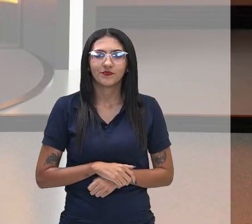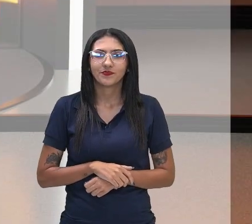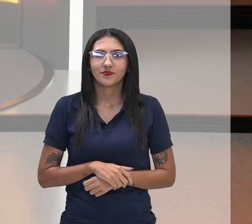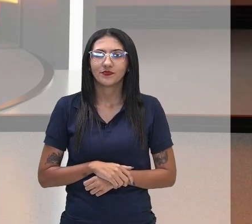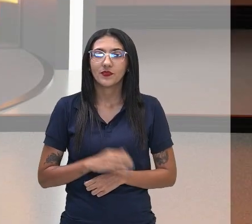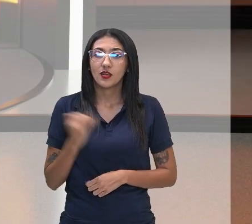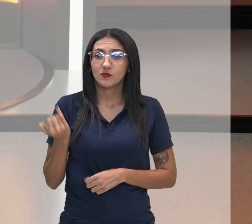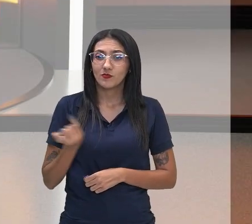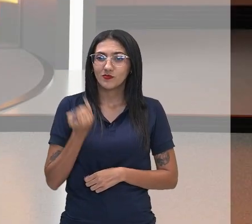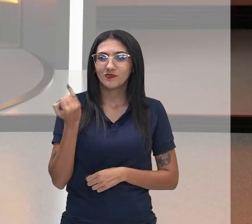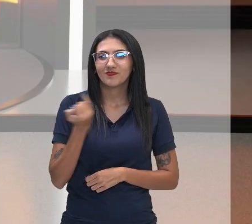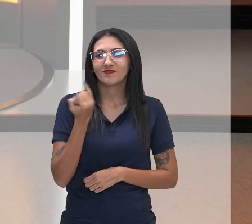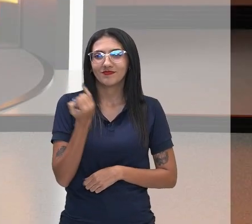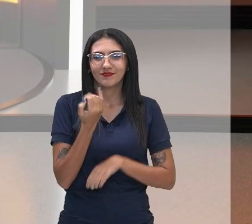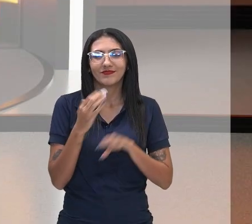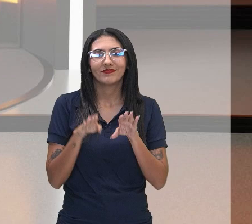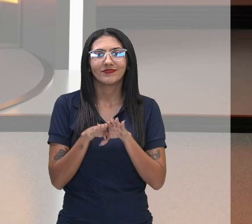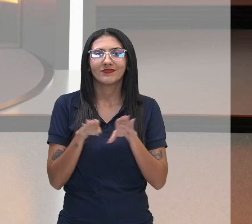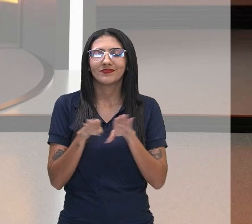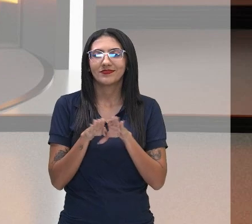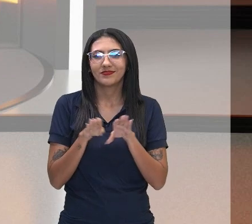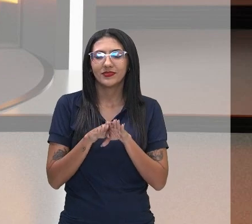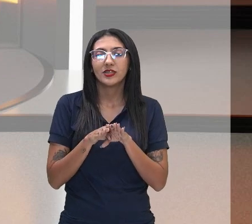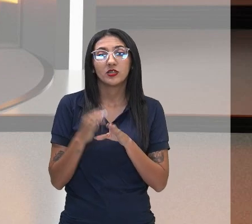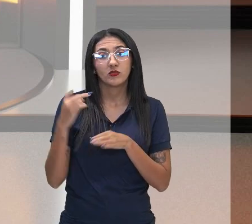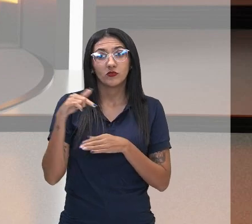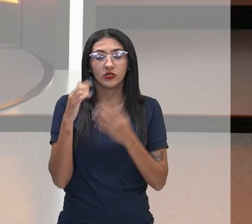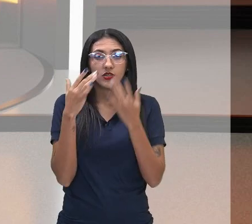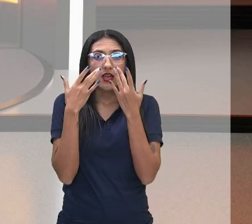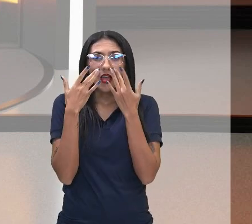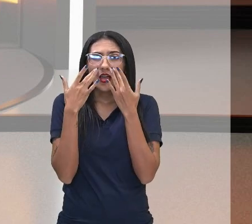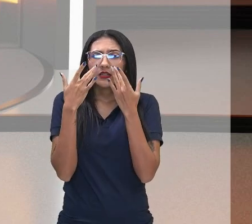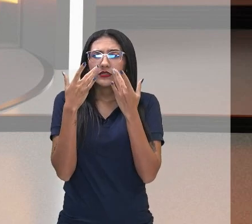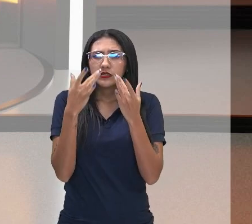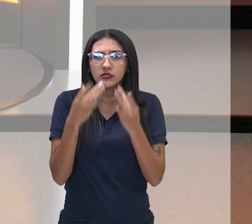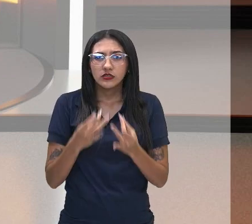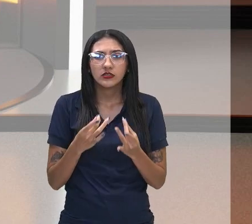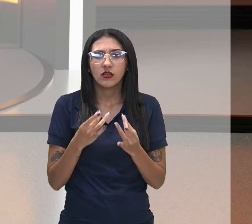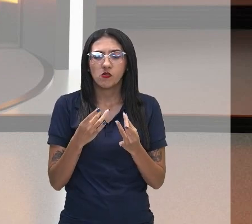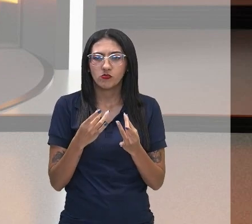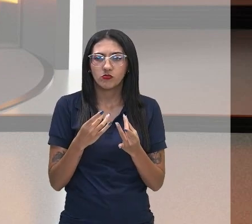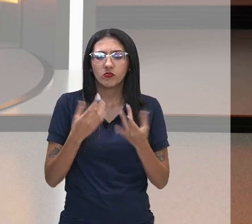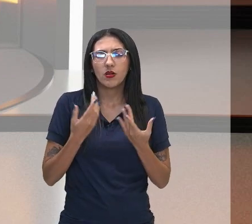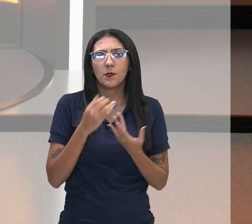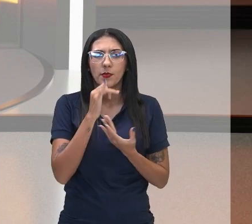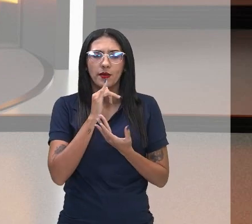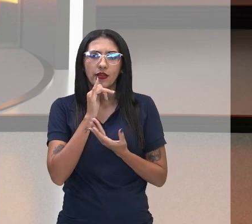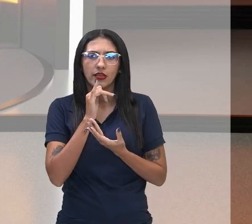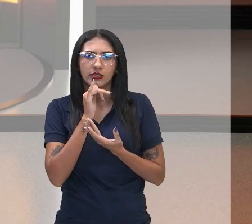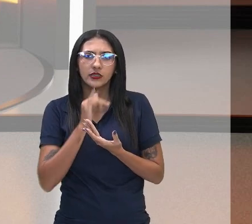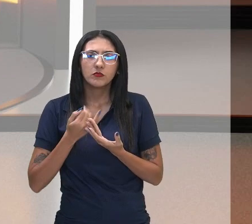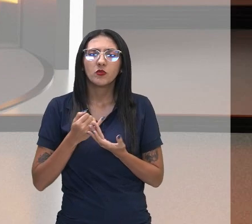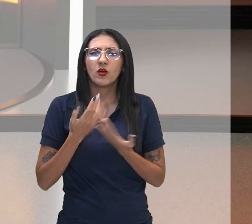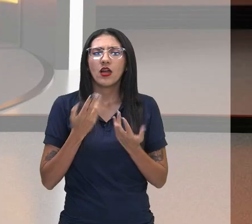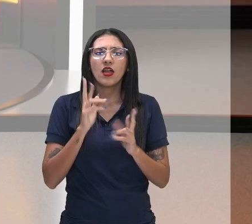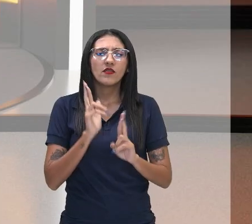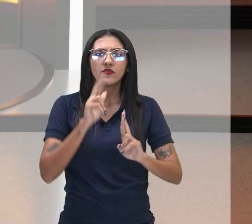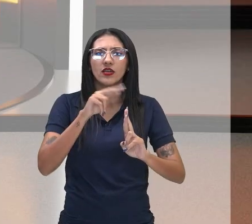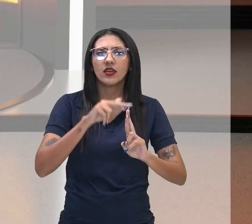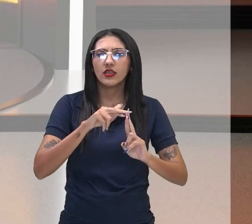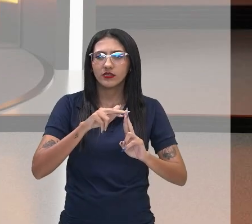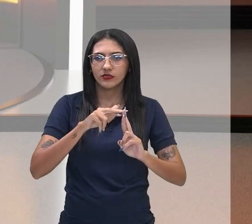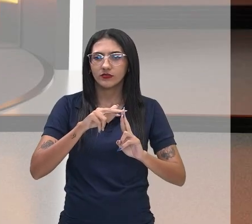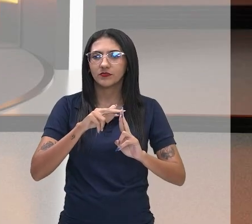importante, né, que você esteja atento justamente às denominações das fontes históricas,